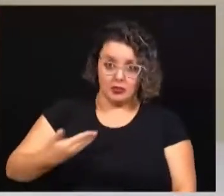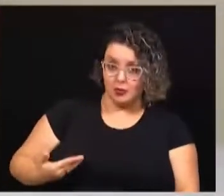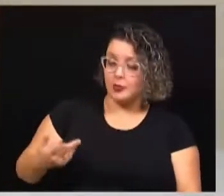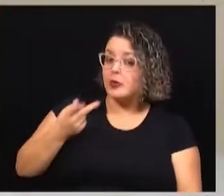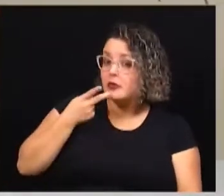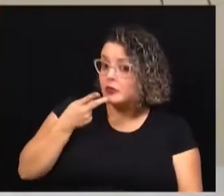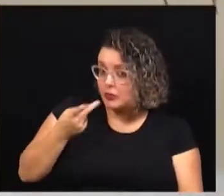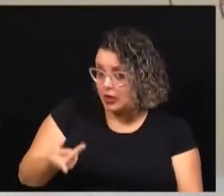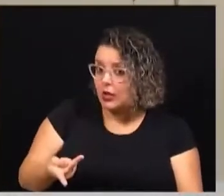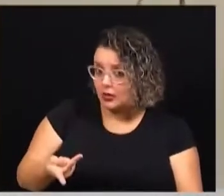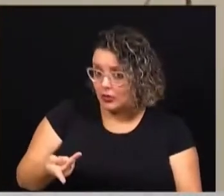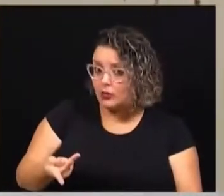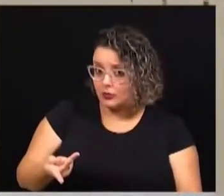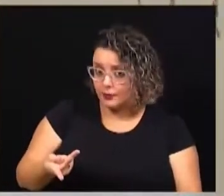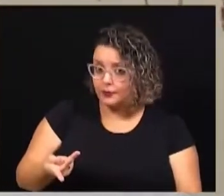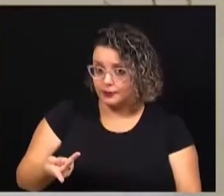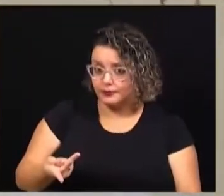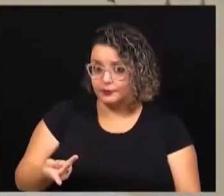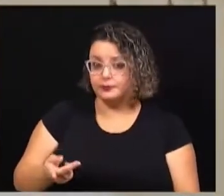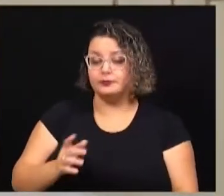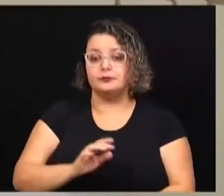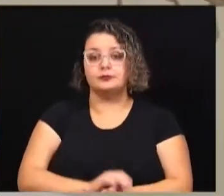você falou, deve